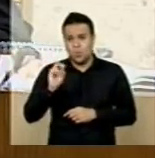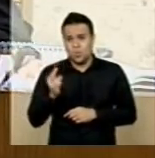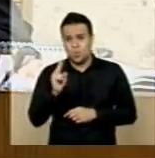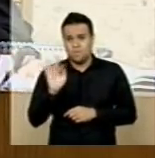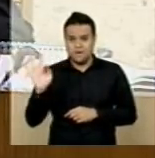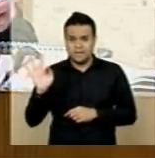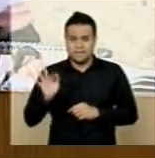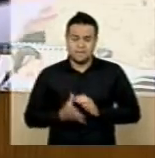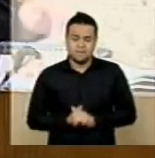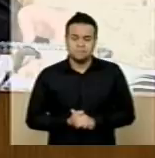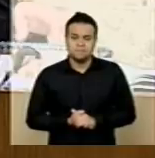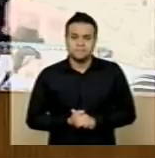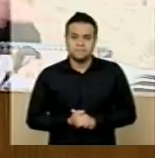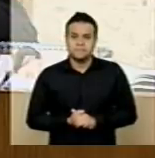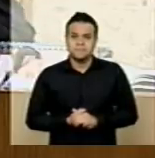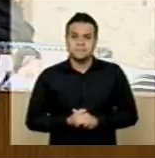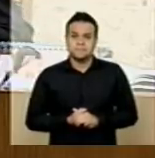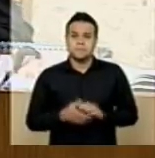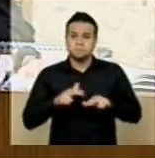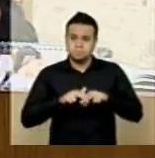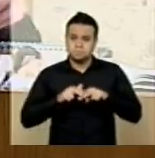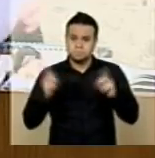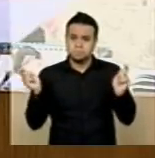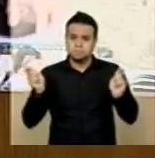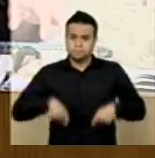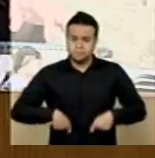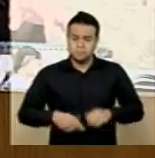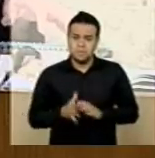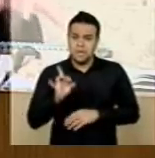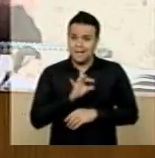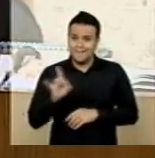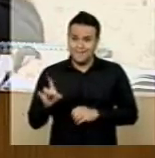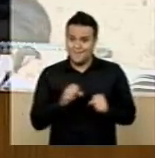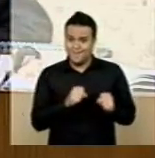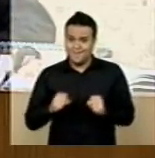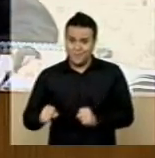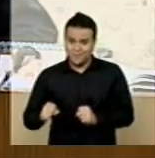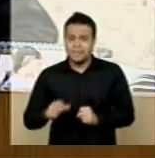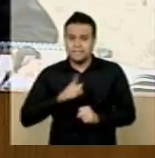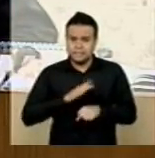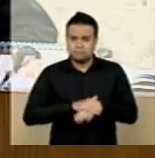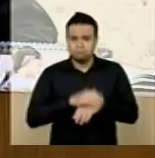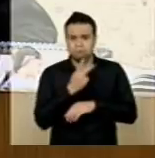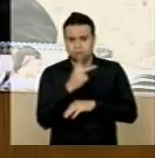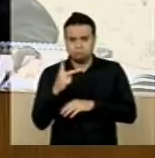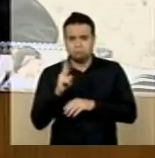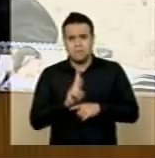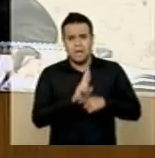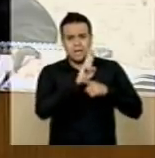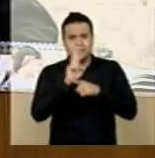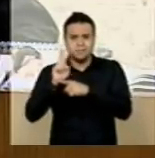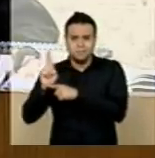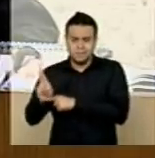Trata-se, portanto, de garantir que cada um dos poderes exerça suas atribuições